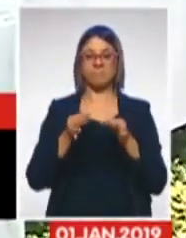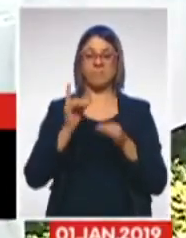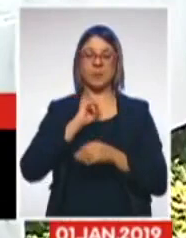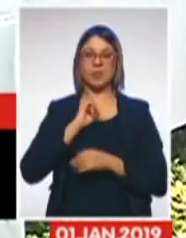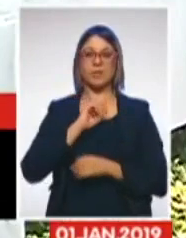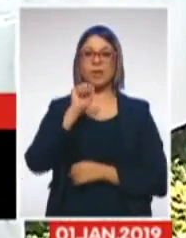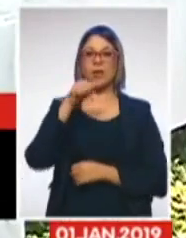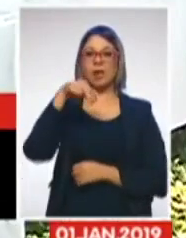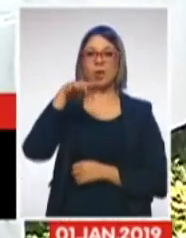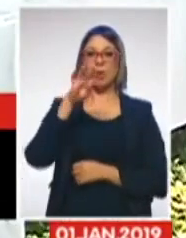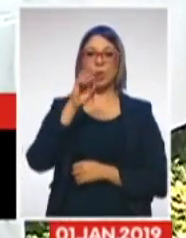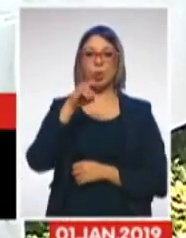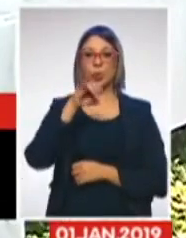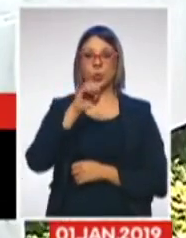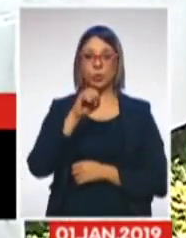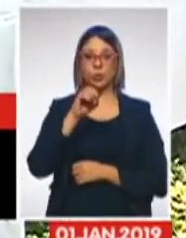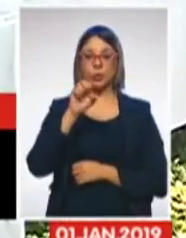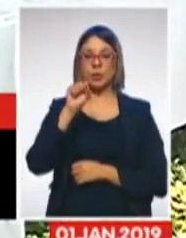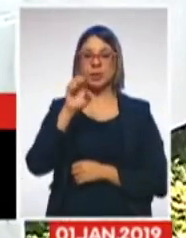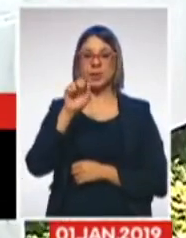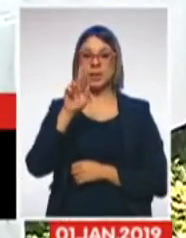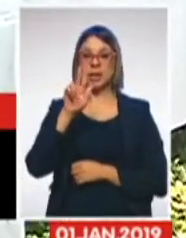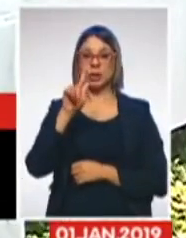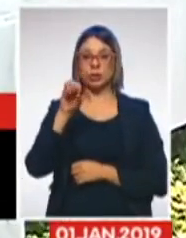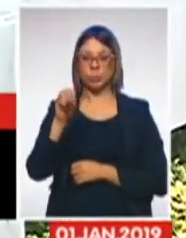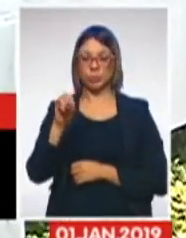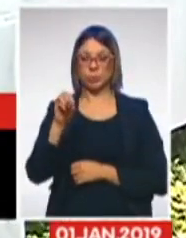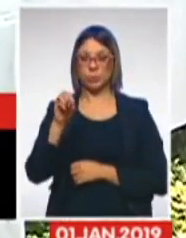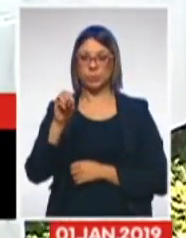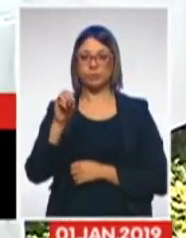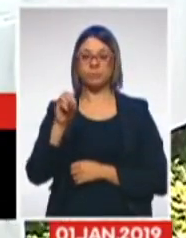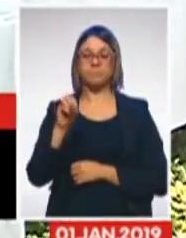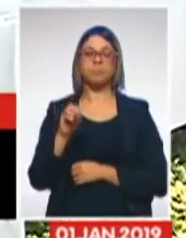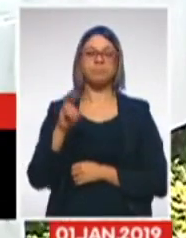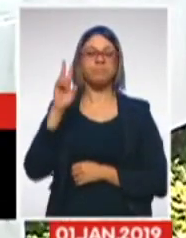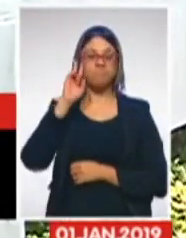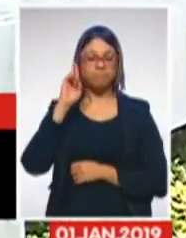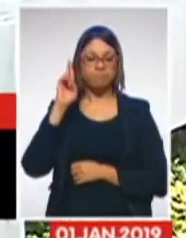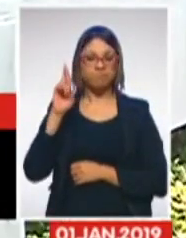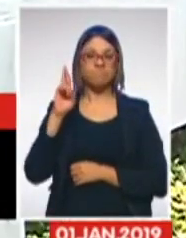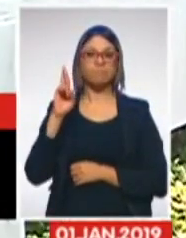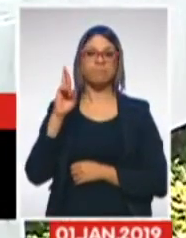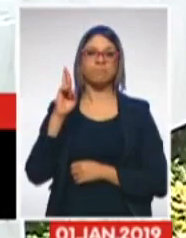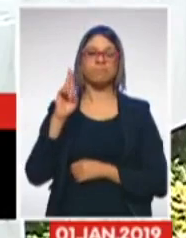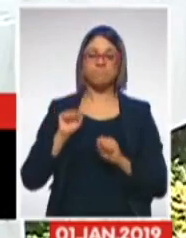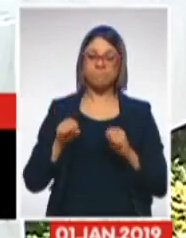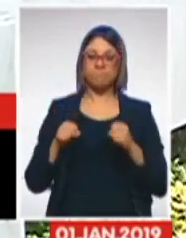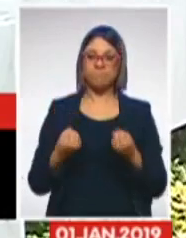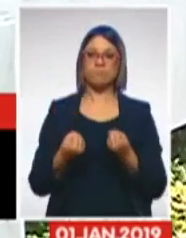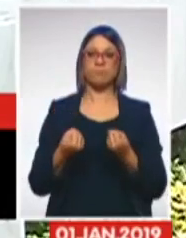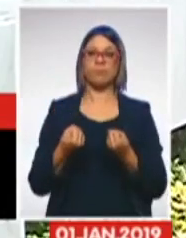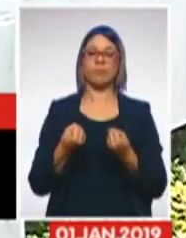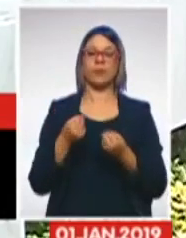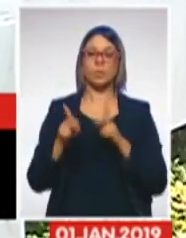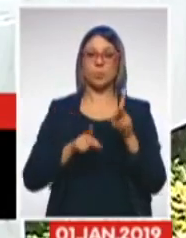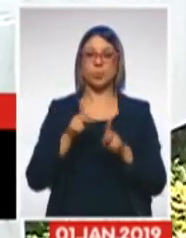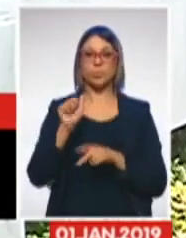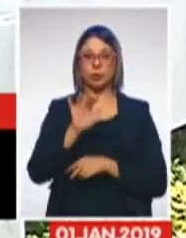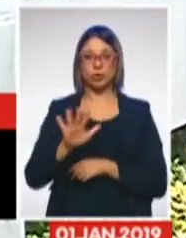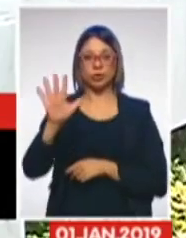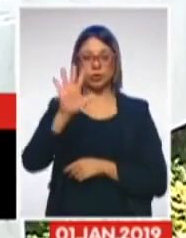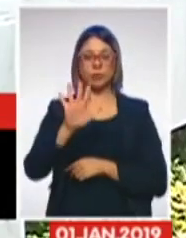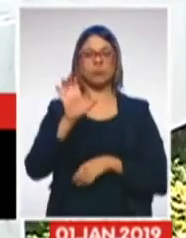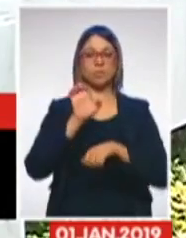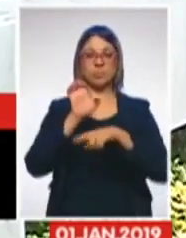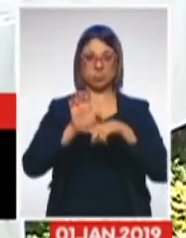Antônio Sérgio Tonet, excelentíssimo senhor Defensor Público Geral do Estado